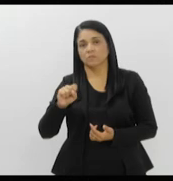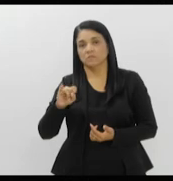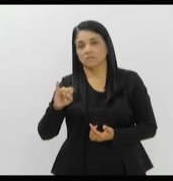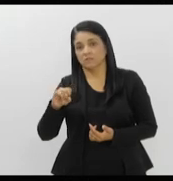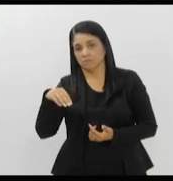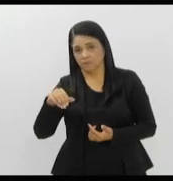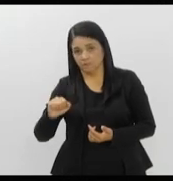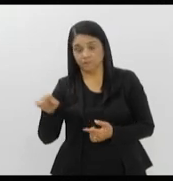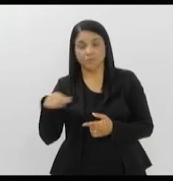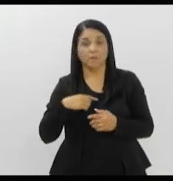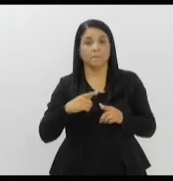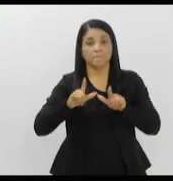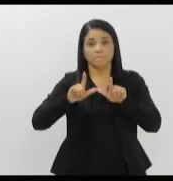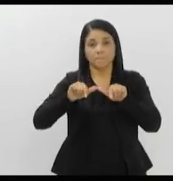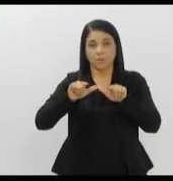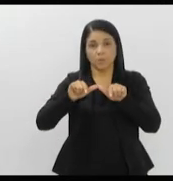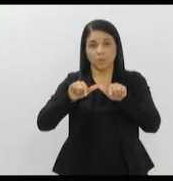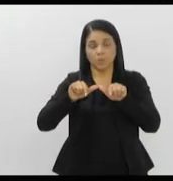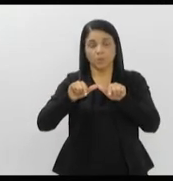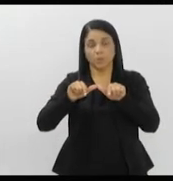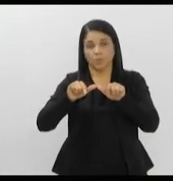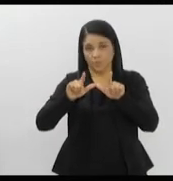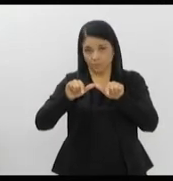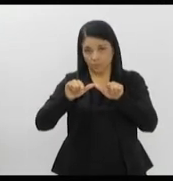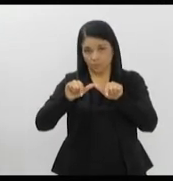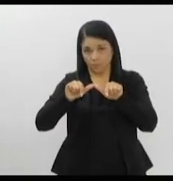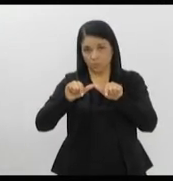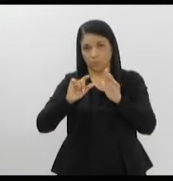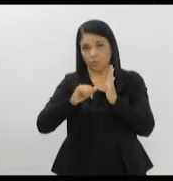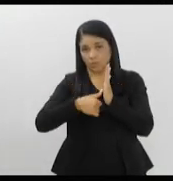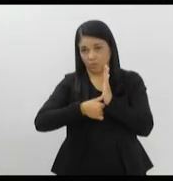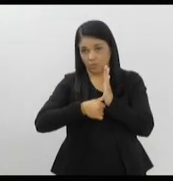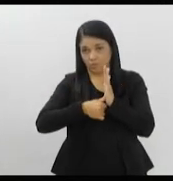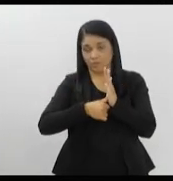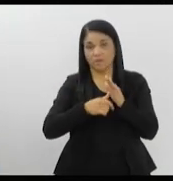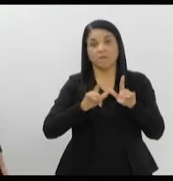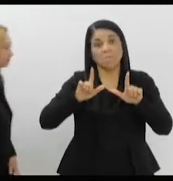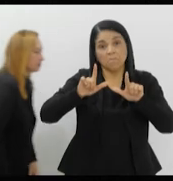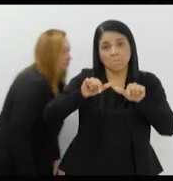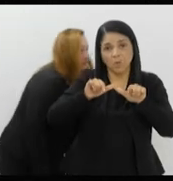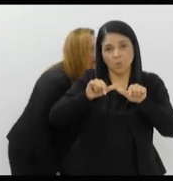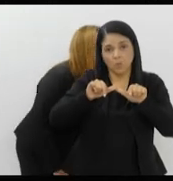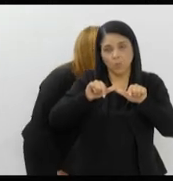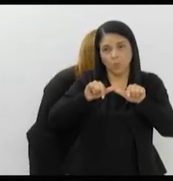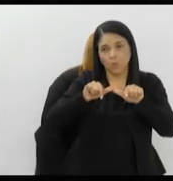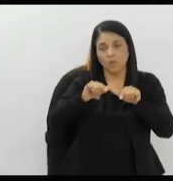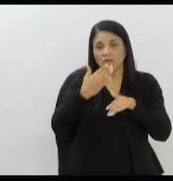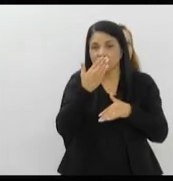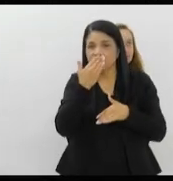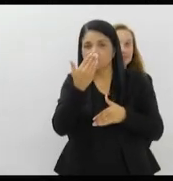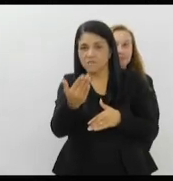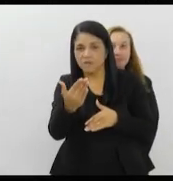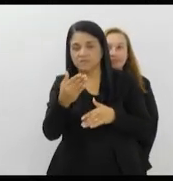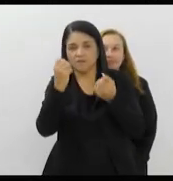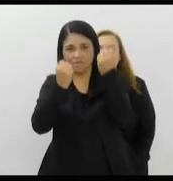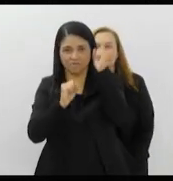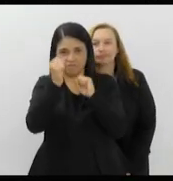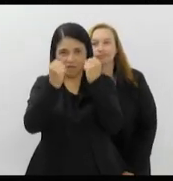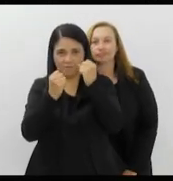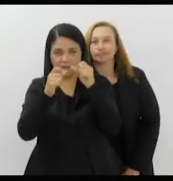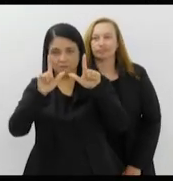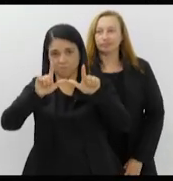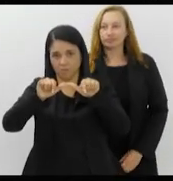O Bangu Atlético Clube, em Bangu, quase em frente à fábrica